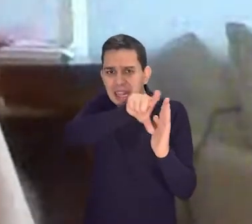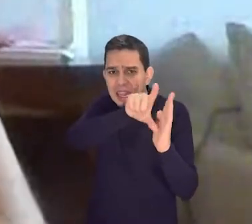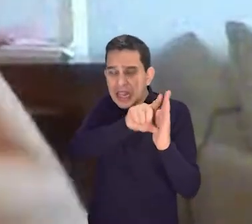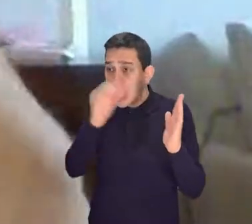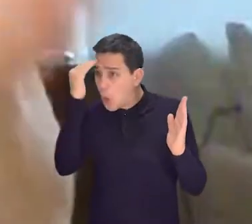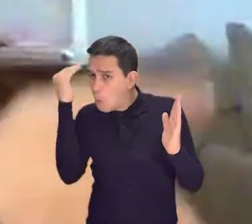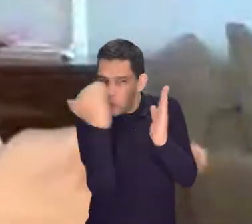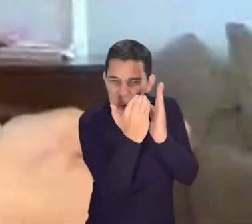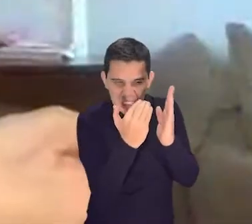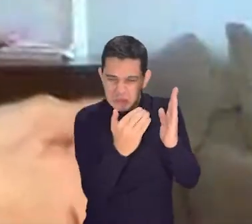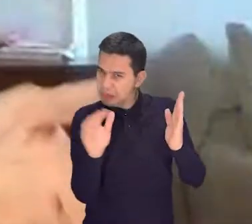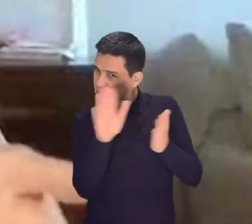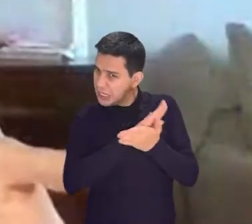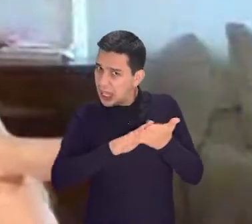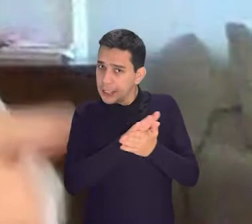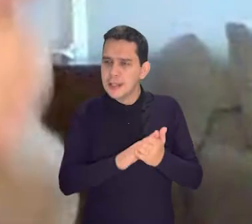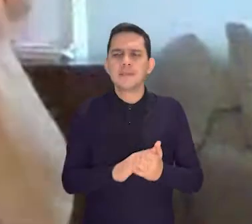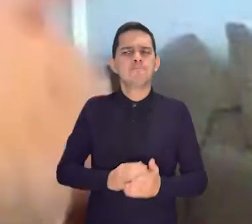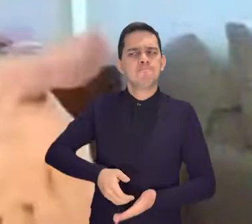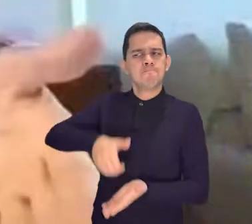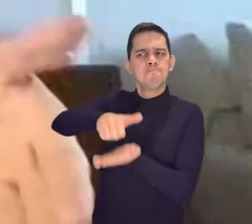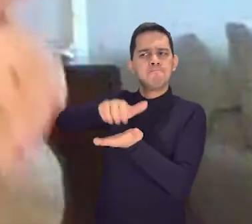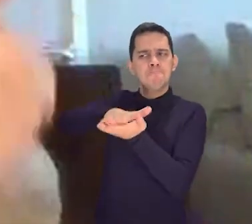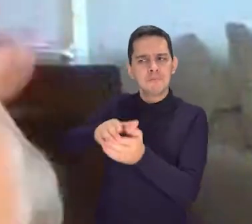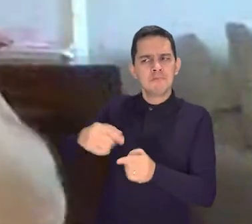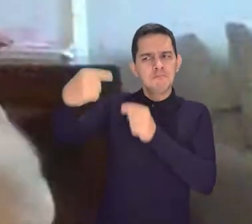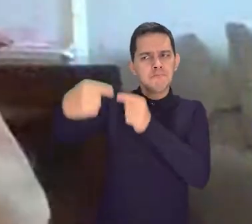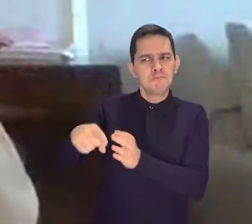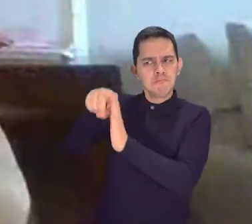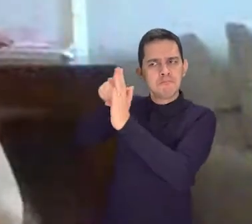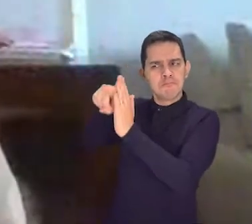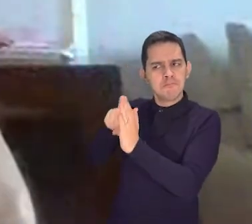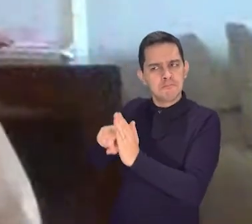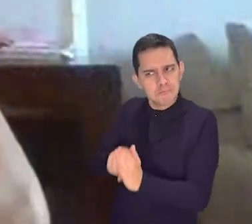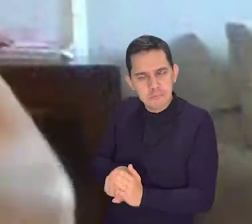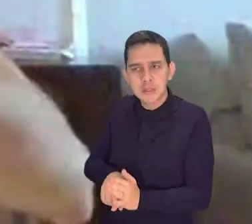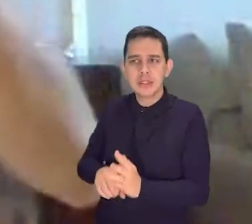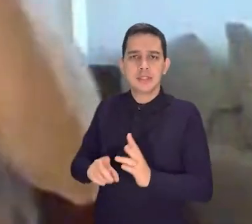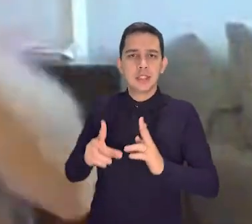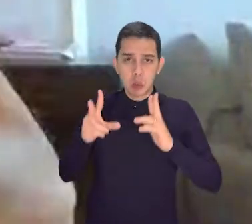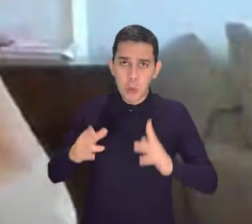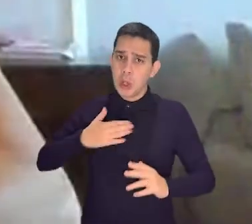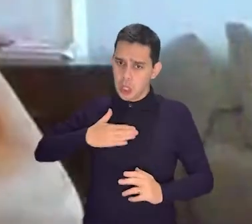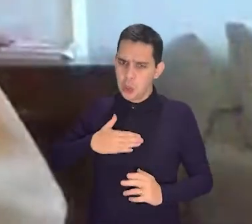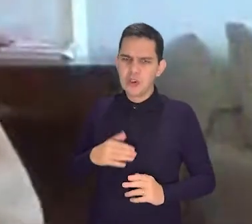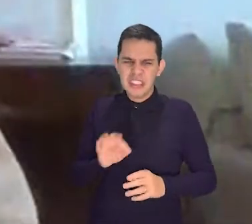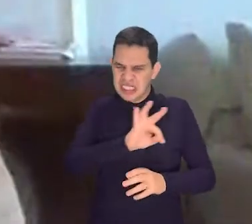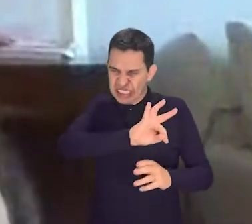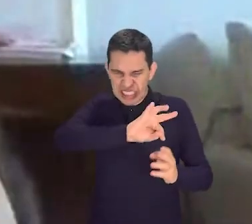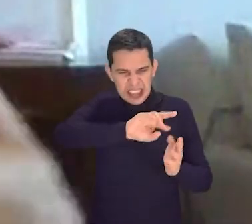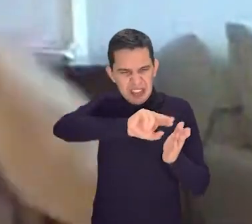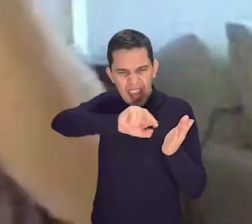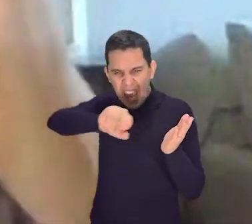civis públicas, como eu tenho feito nos conselhos tutelares diversos, um a um,